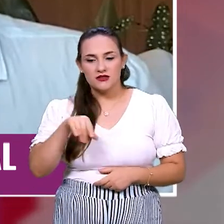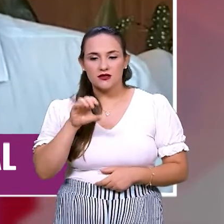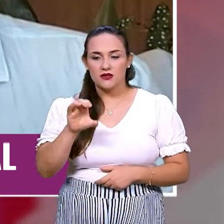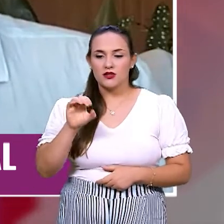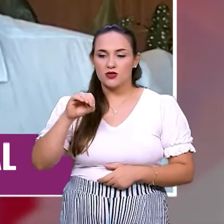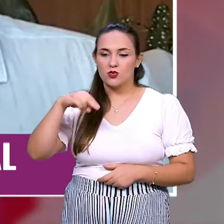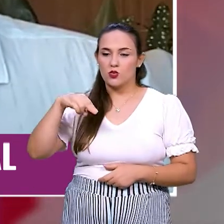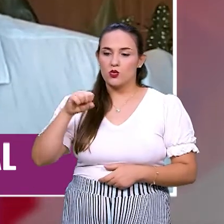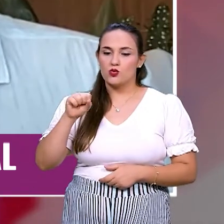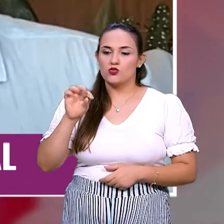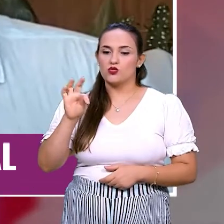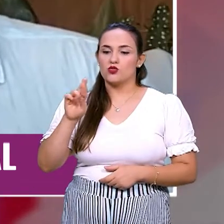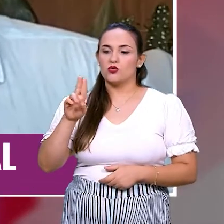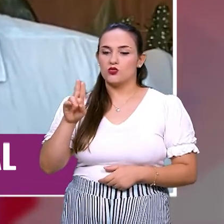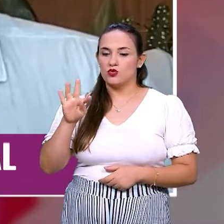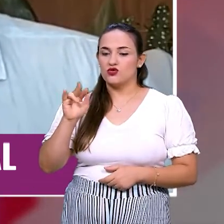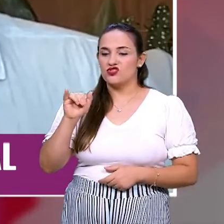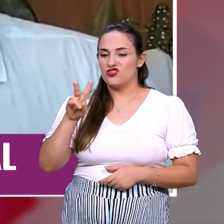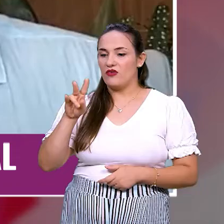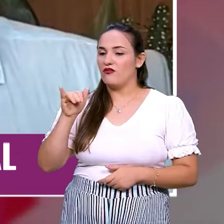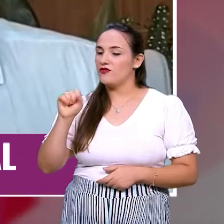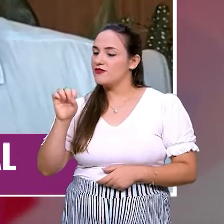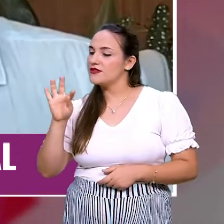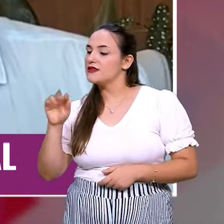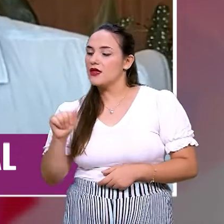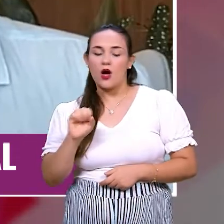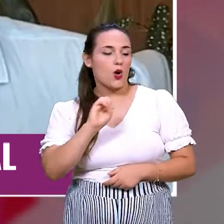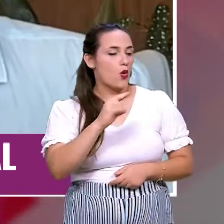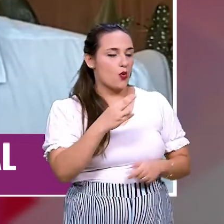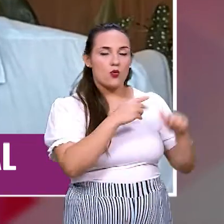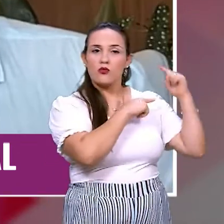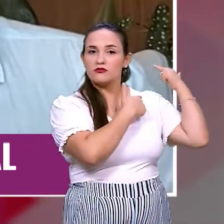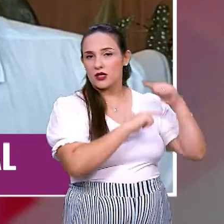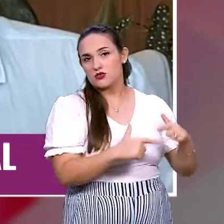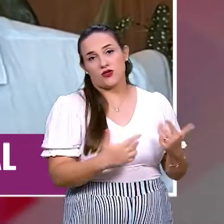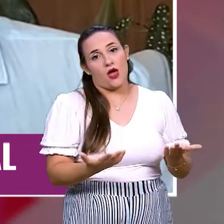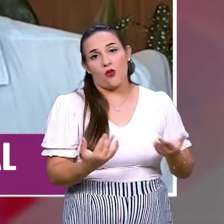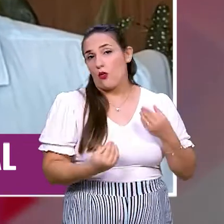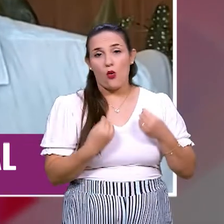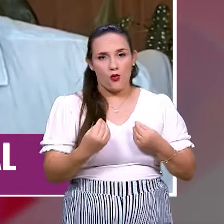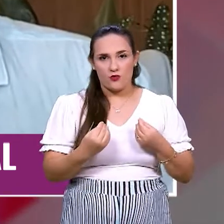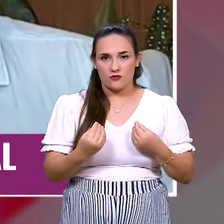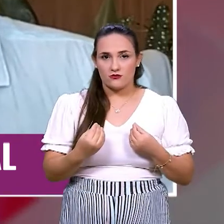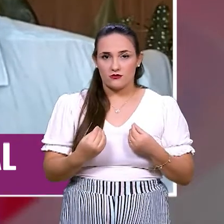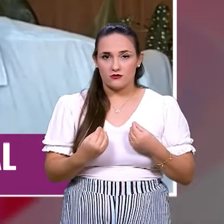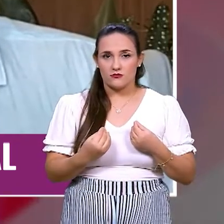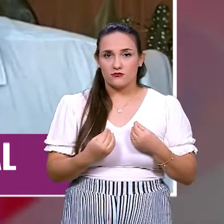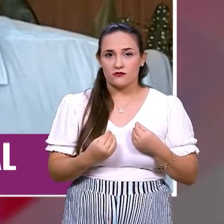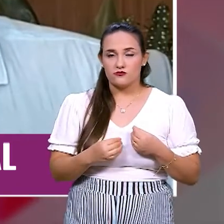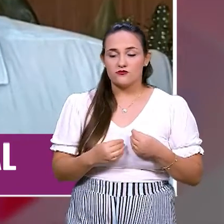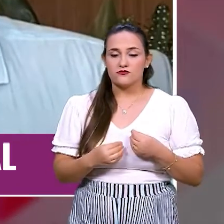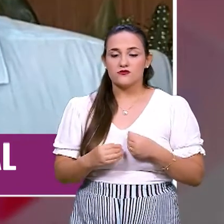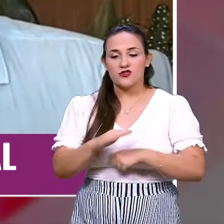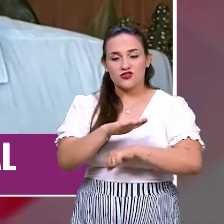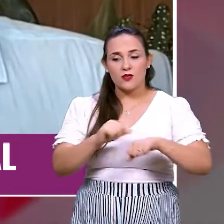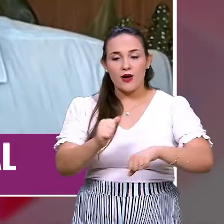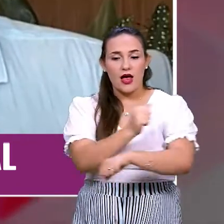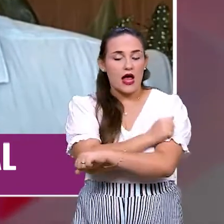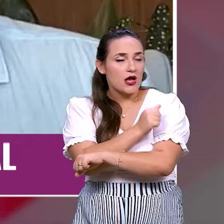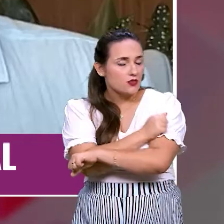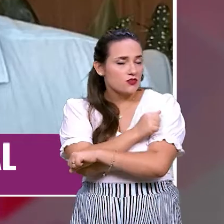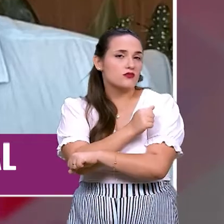modelo de se é construtivista ou se é tradicional, que esses professores eles consigam trazer